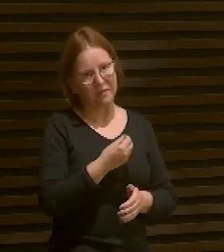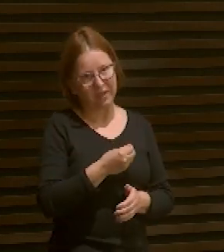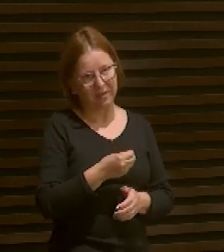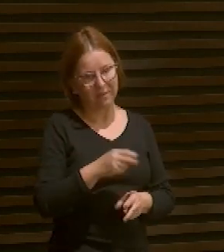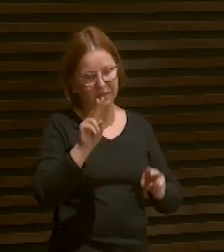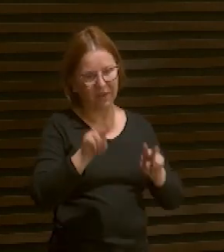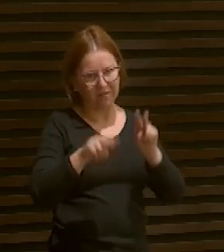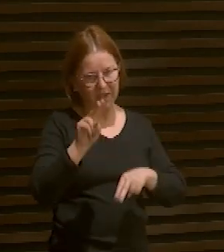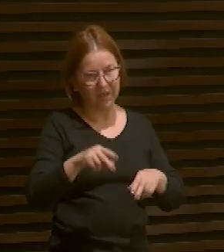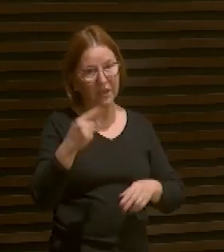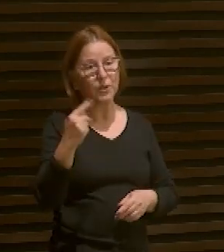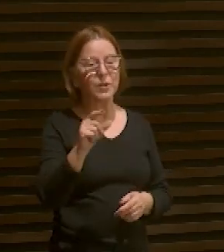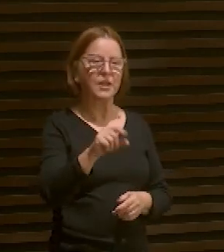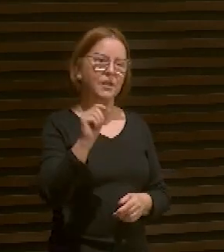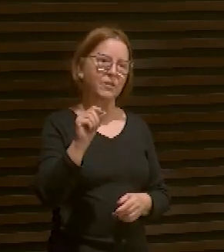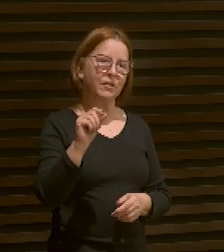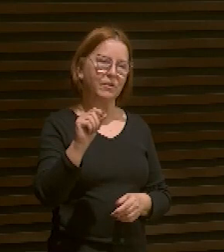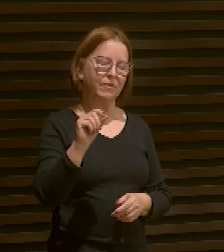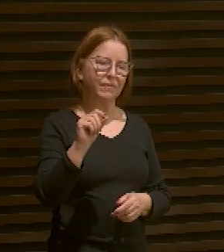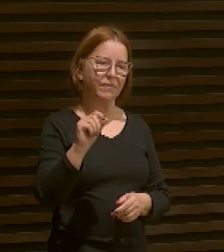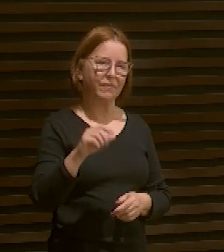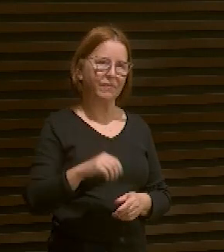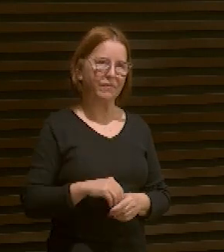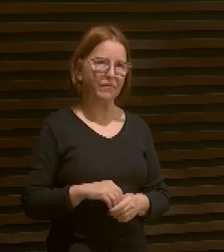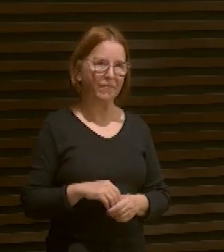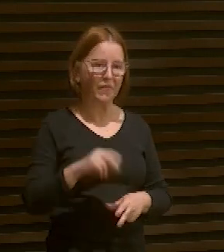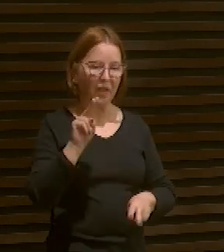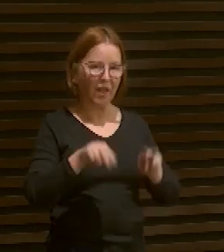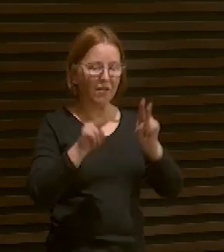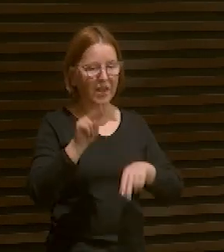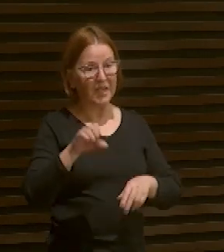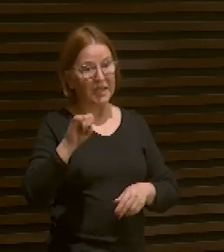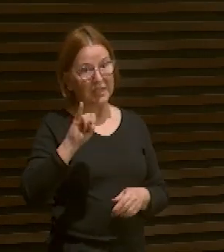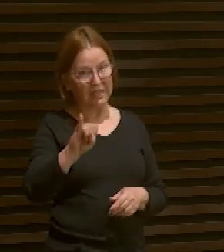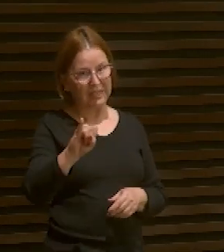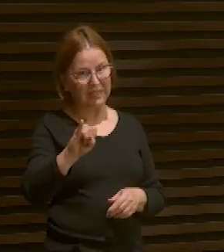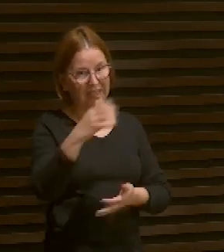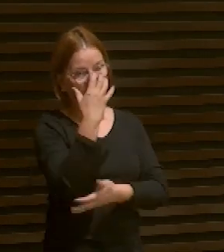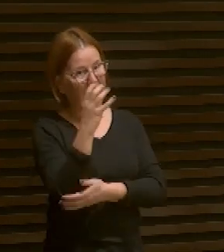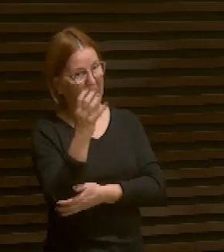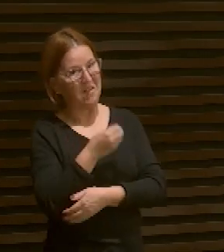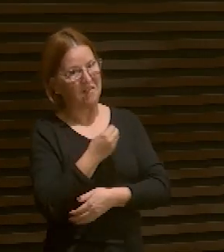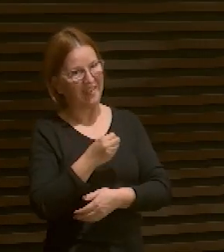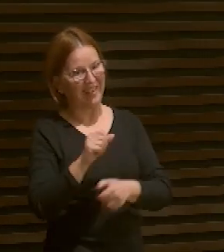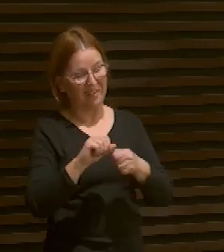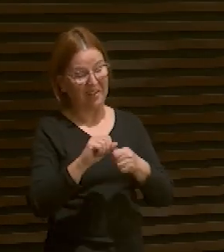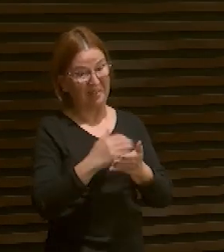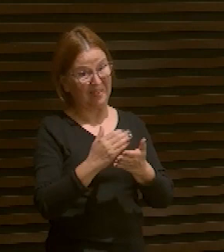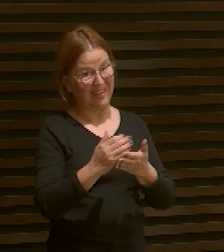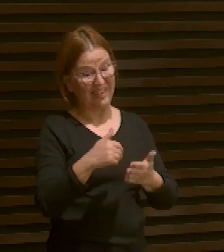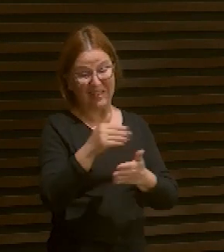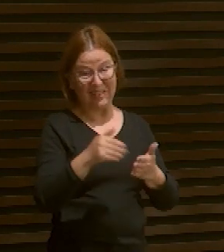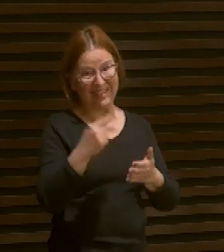Avalie como é que estão as suas decisões, as suas escolhas. Avalie se a árvore da vida faz parte de